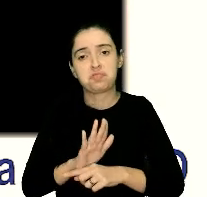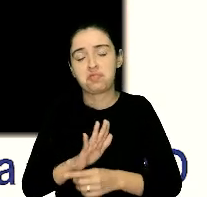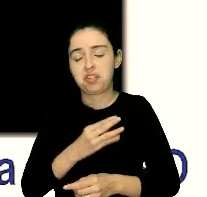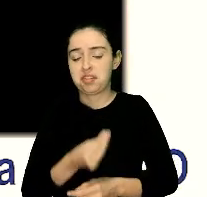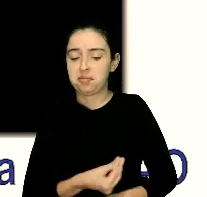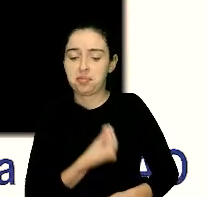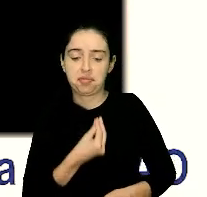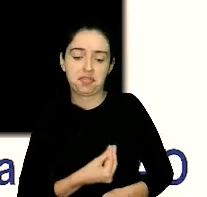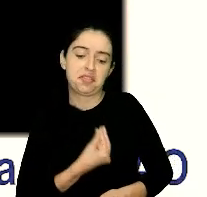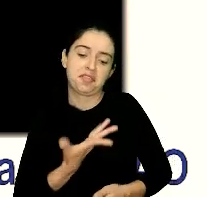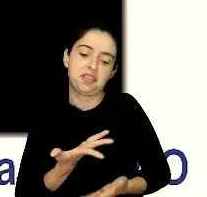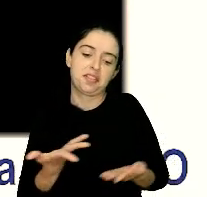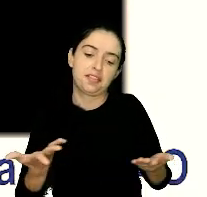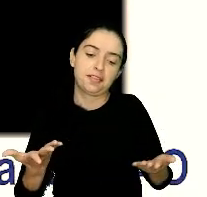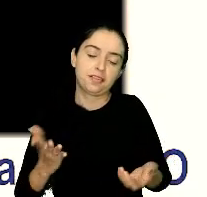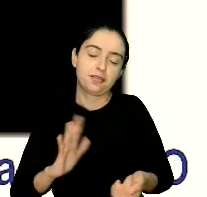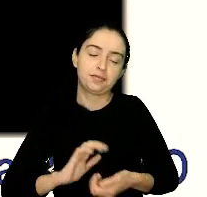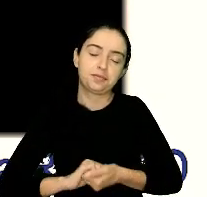viver.